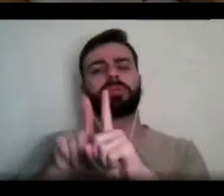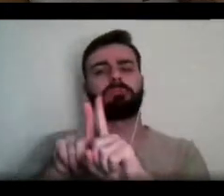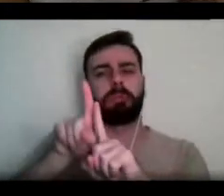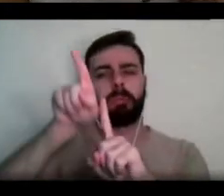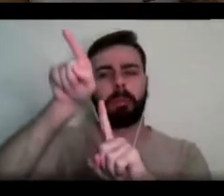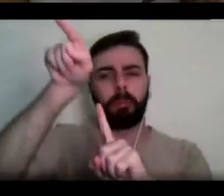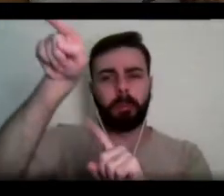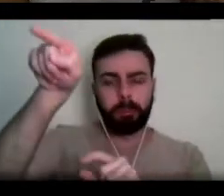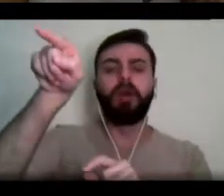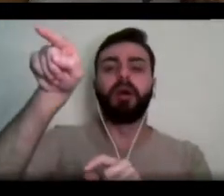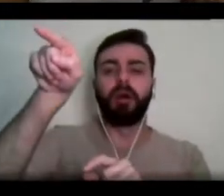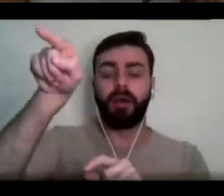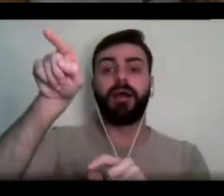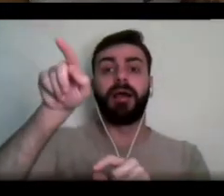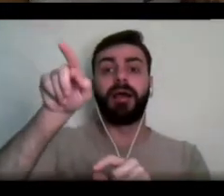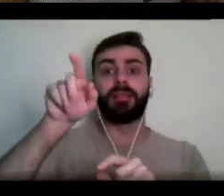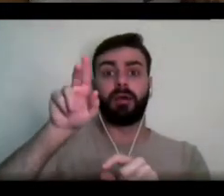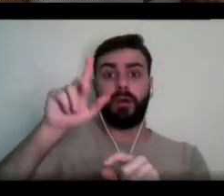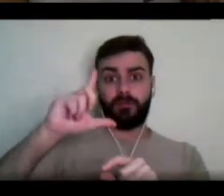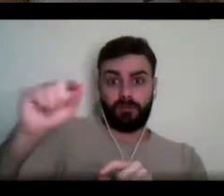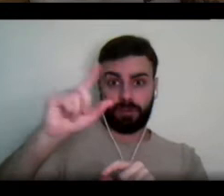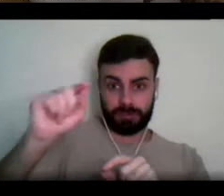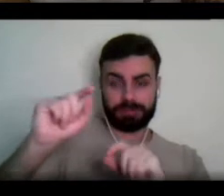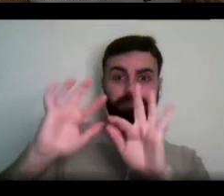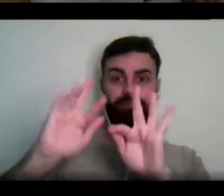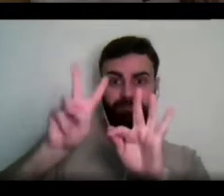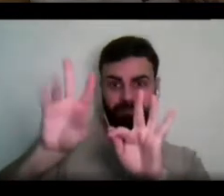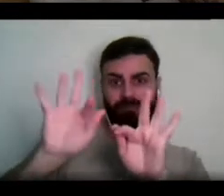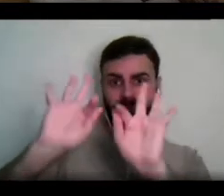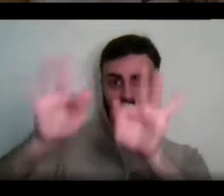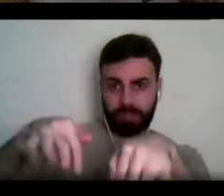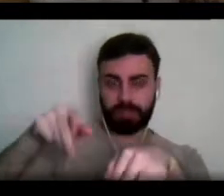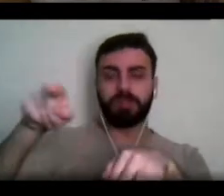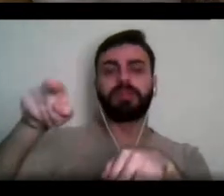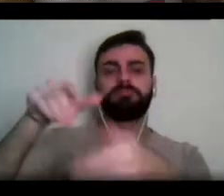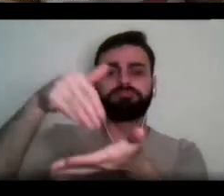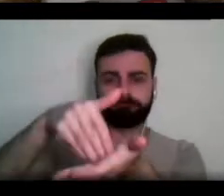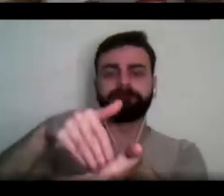a última etapa, ele usa foguetes para fazer